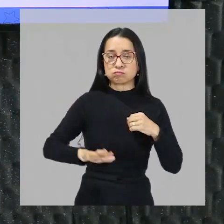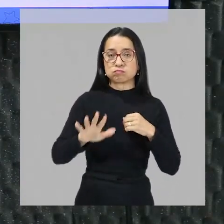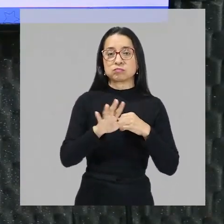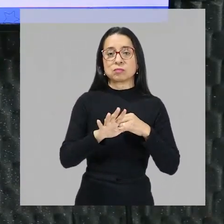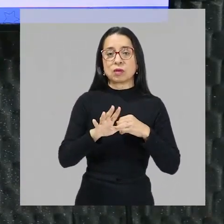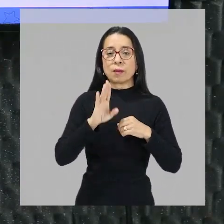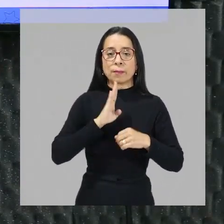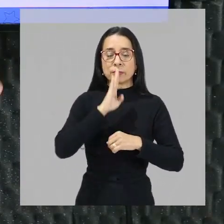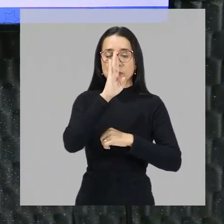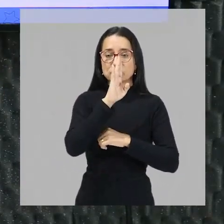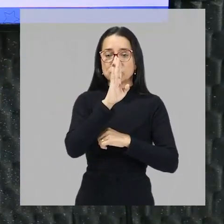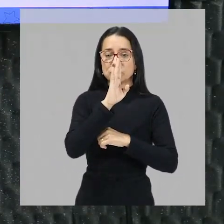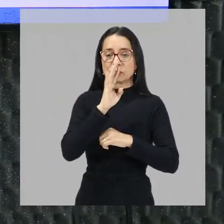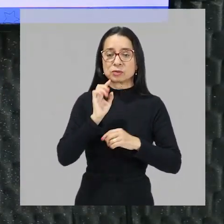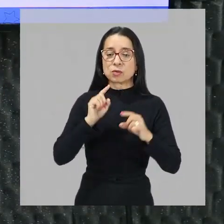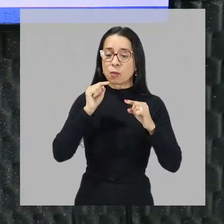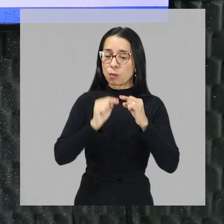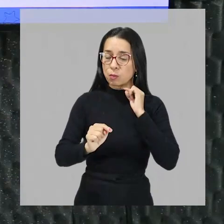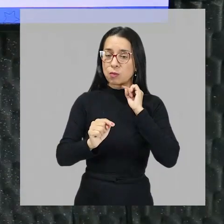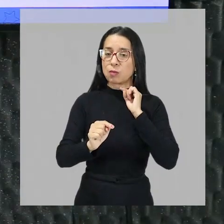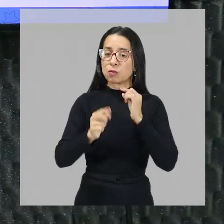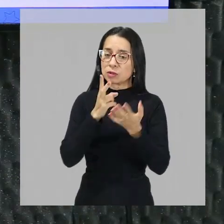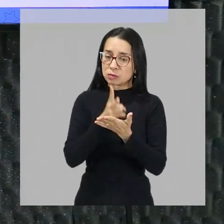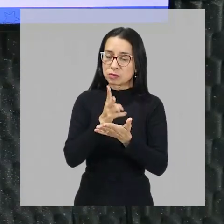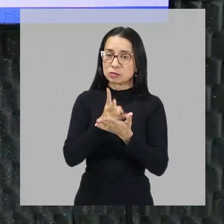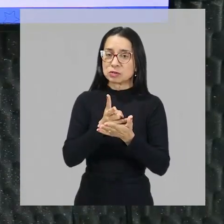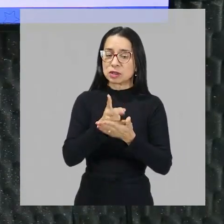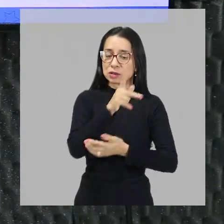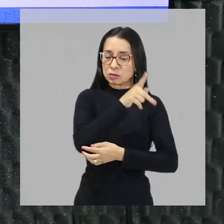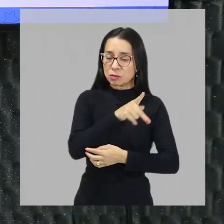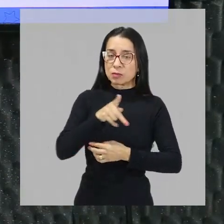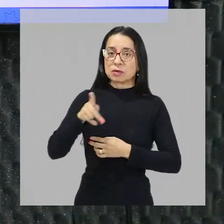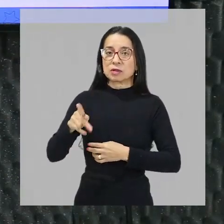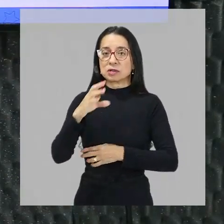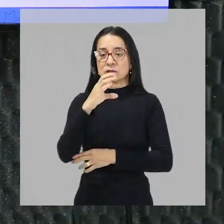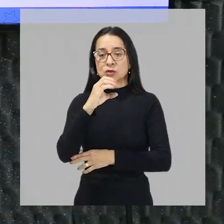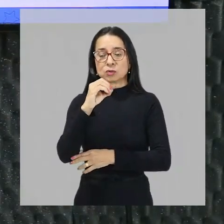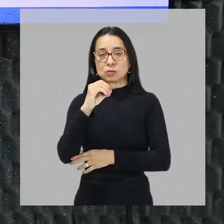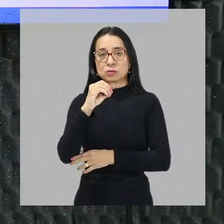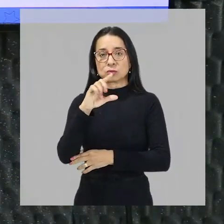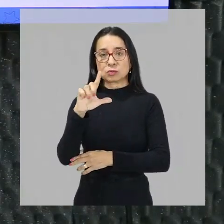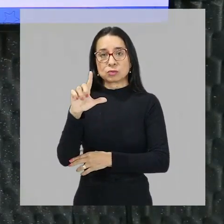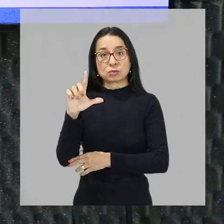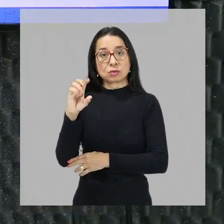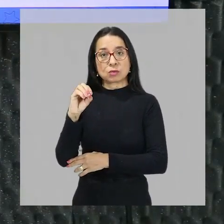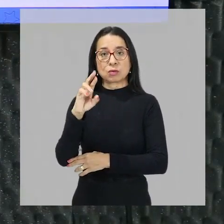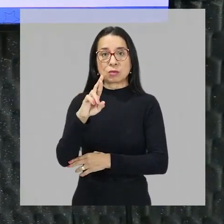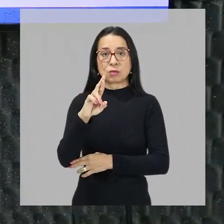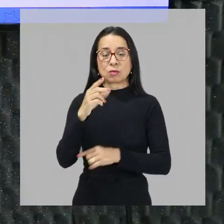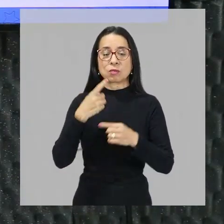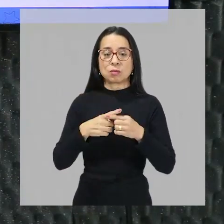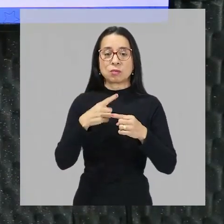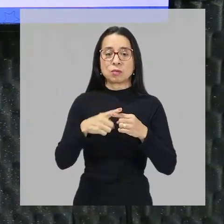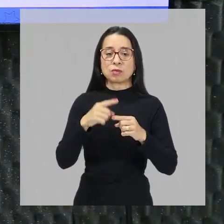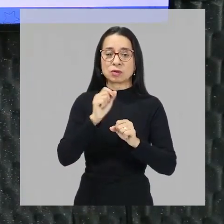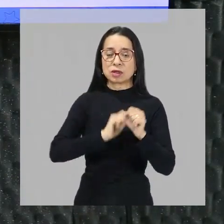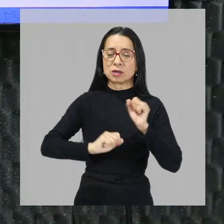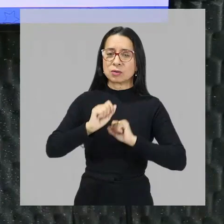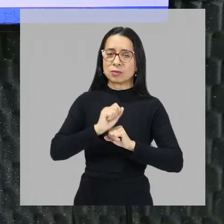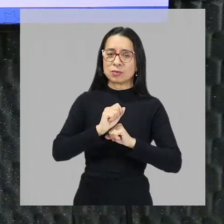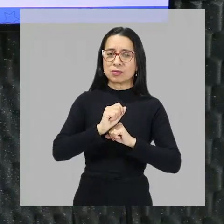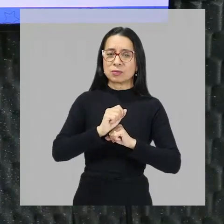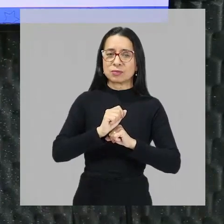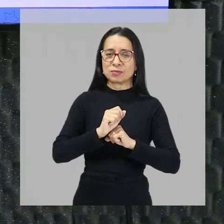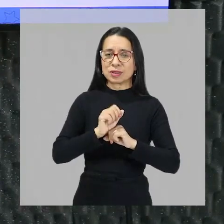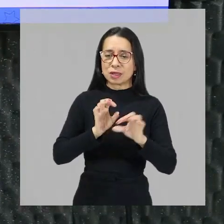a continuidade do presidente Collor, por conta do esquema de corrupção, tá? Que houve, inclusive,